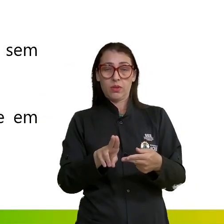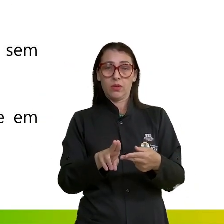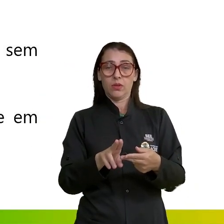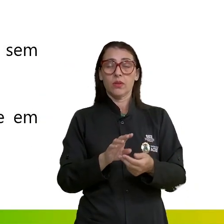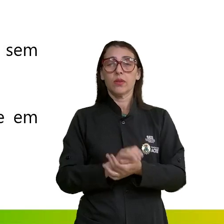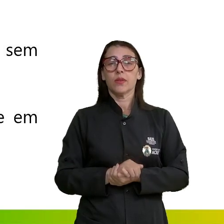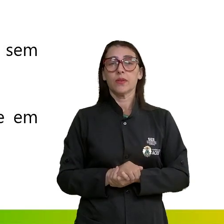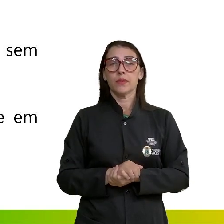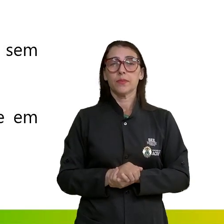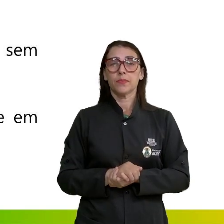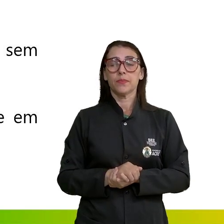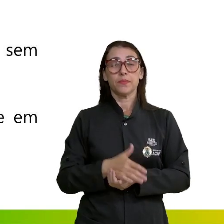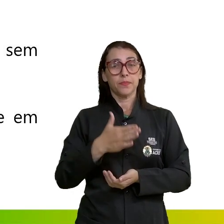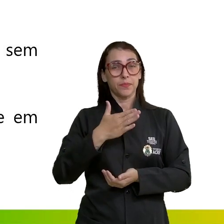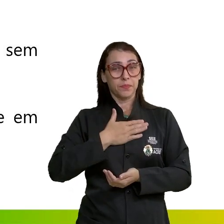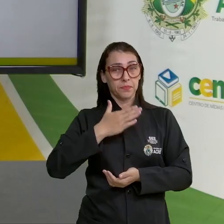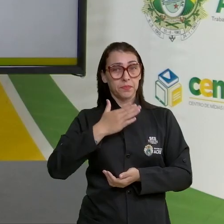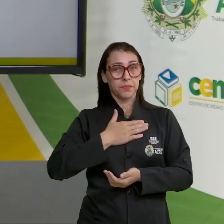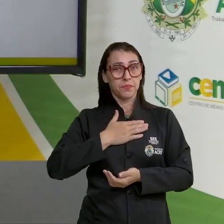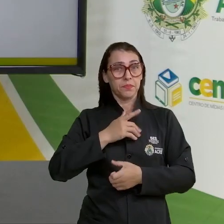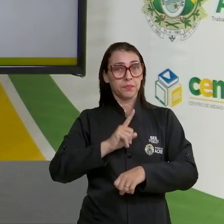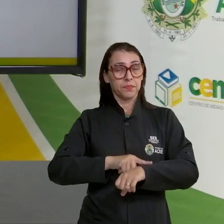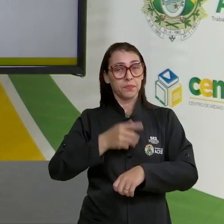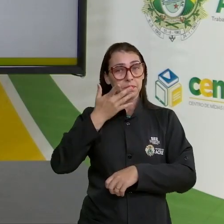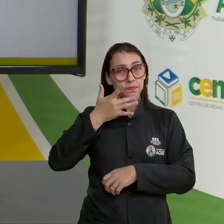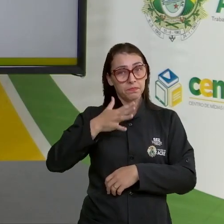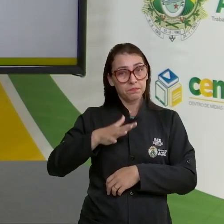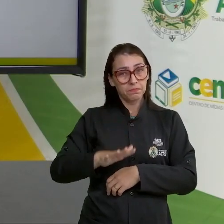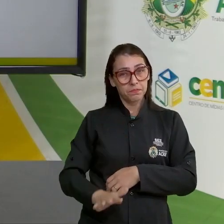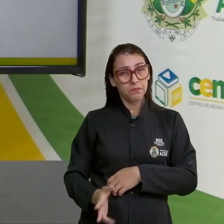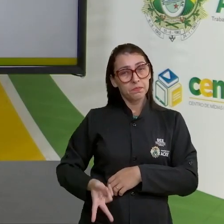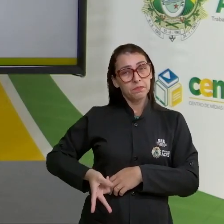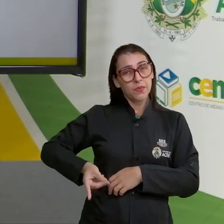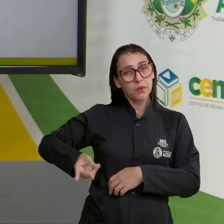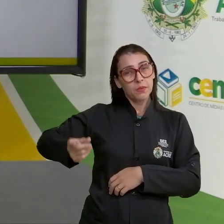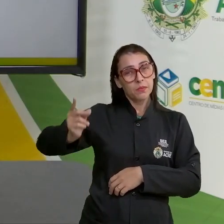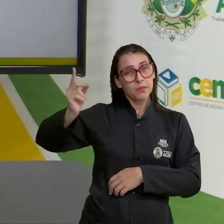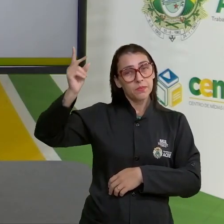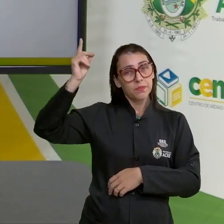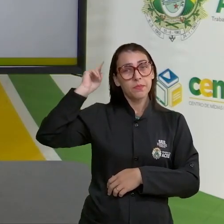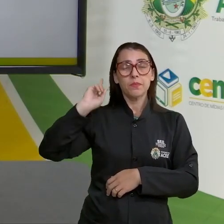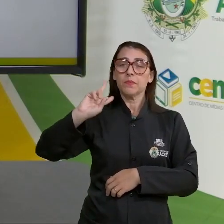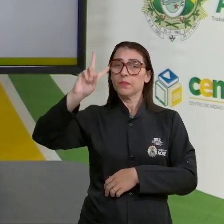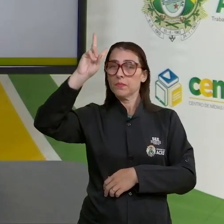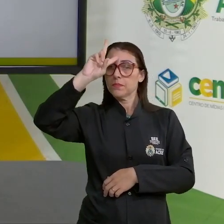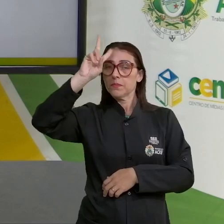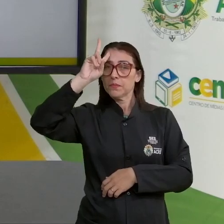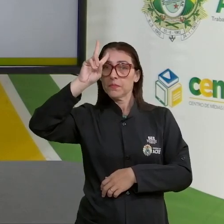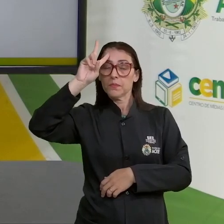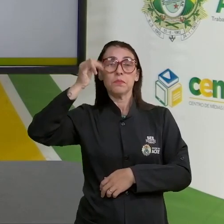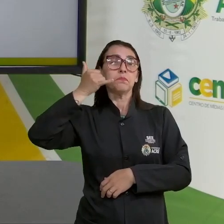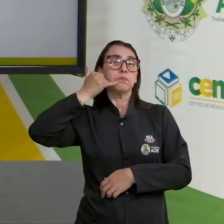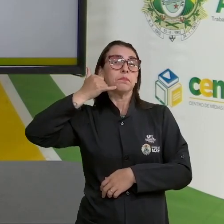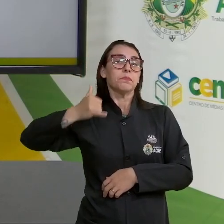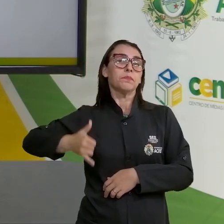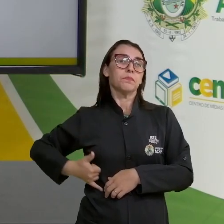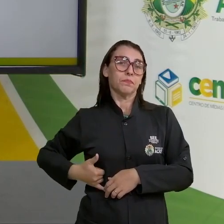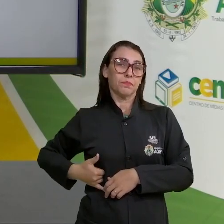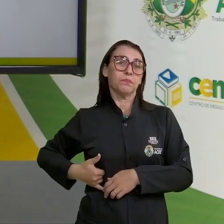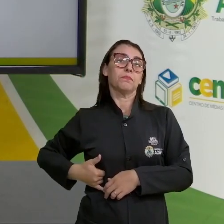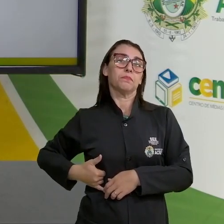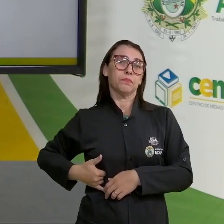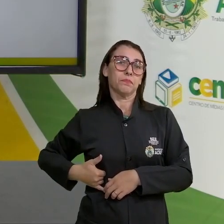Então, na minha época de criança, já faz um tempinho, eu lembro que os aparelhos celulares